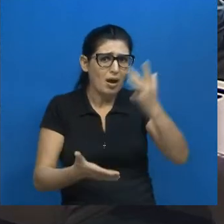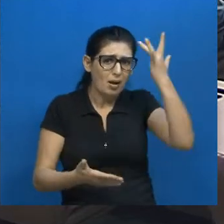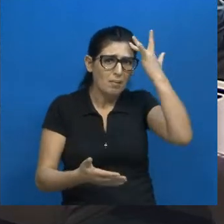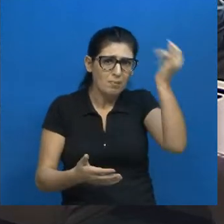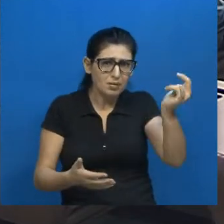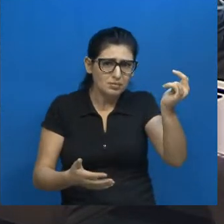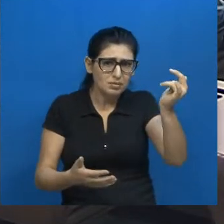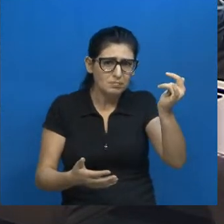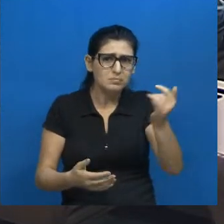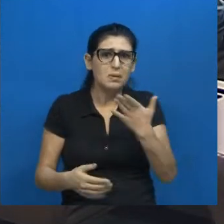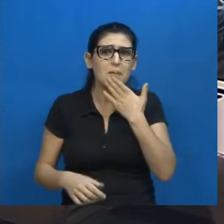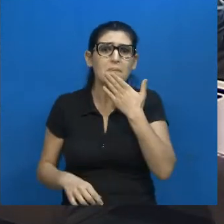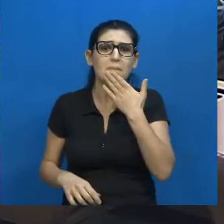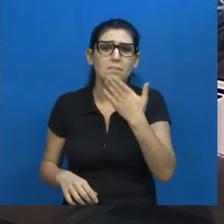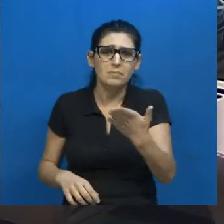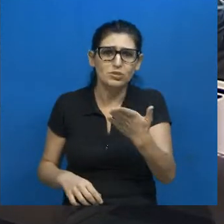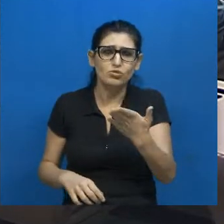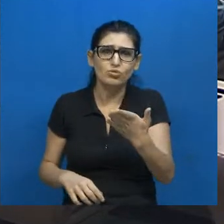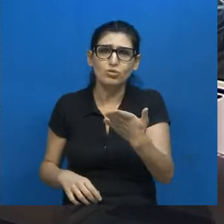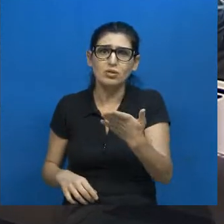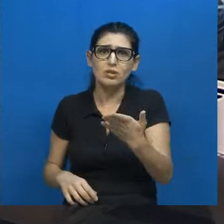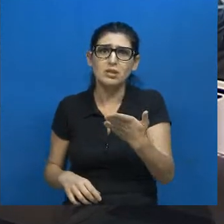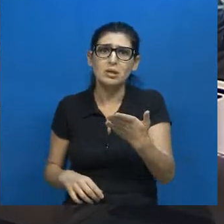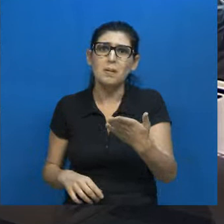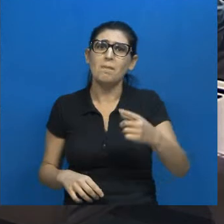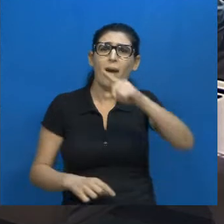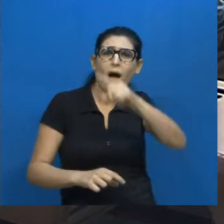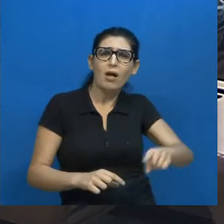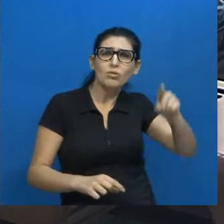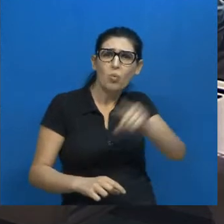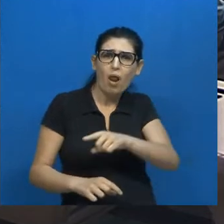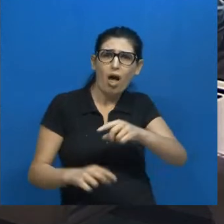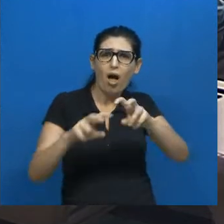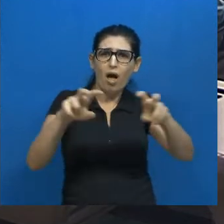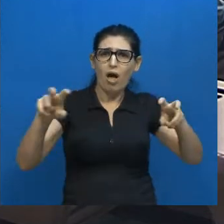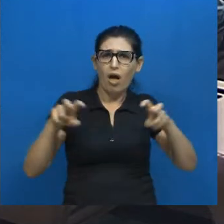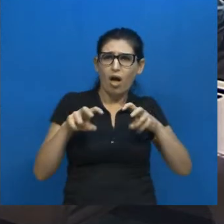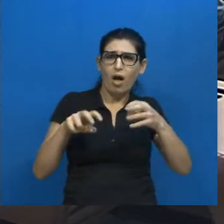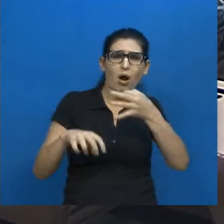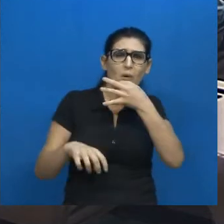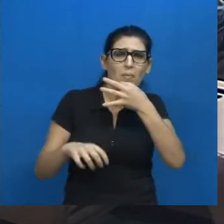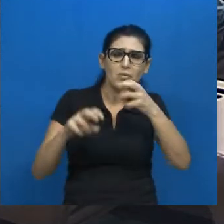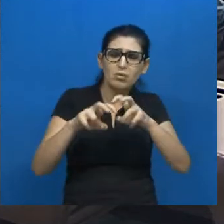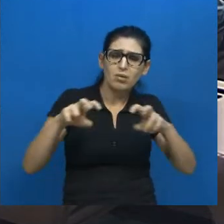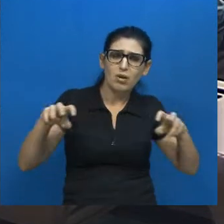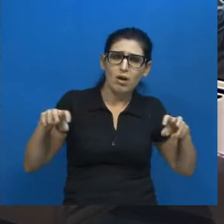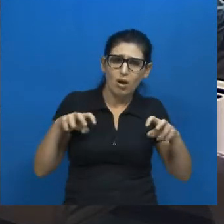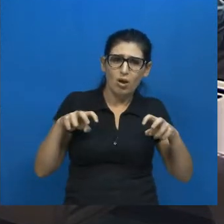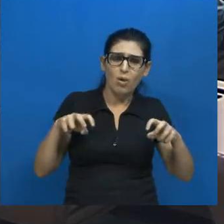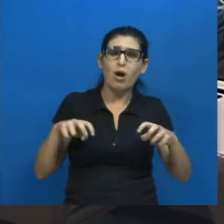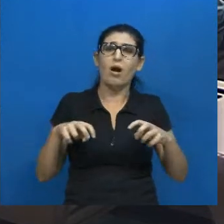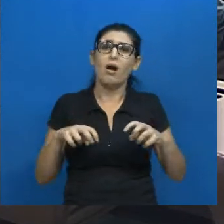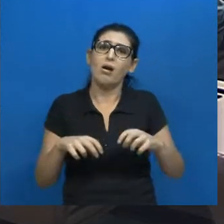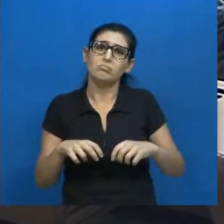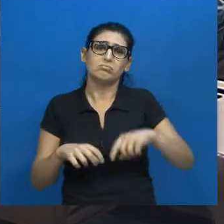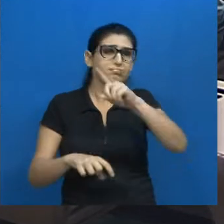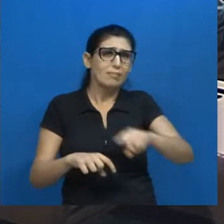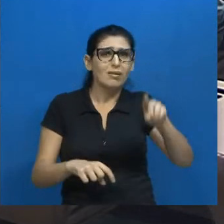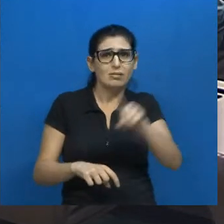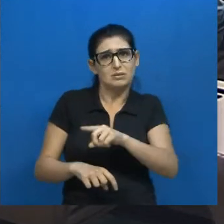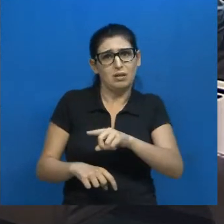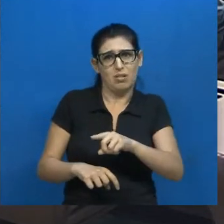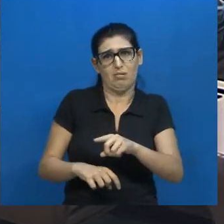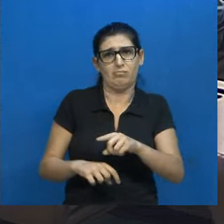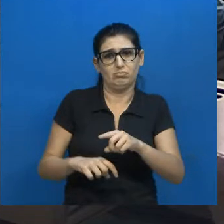anulação da audiência, e eu gostaria que essa audiência aqui fosse tomada ciência desse documento que nós